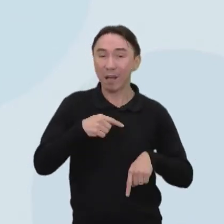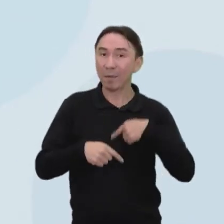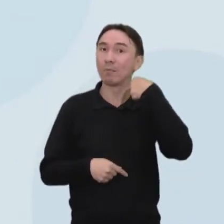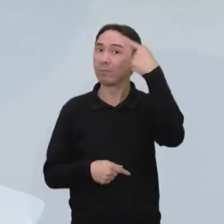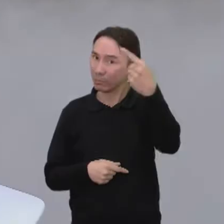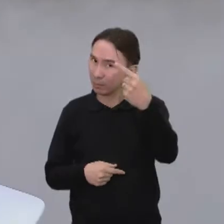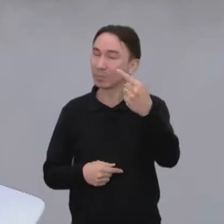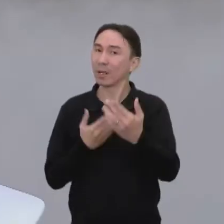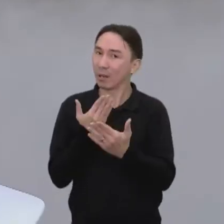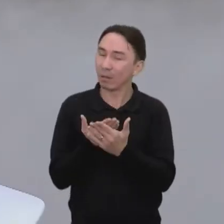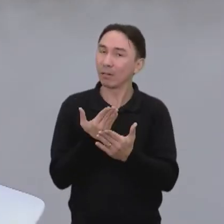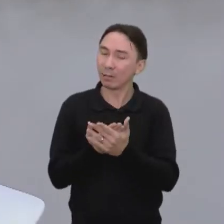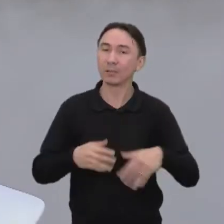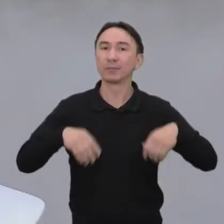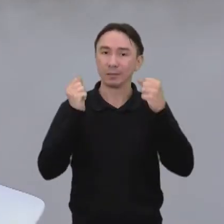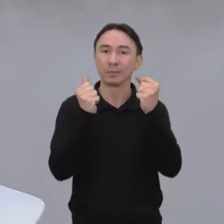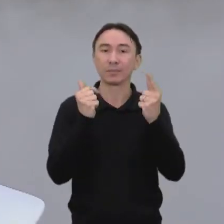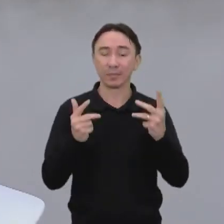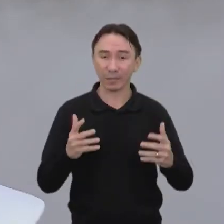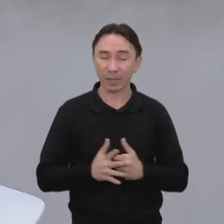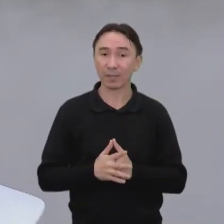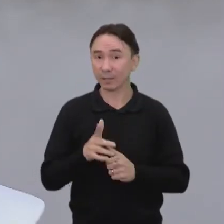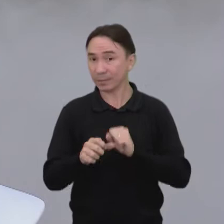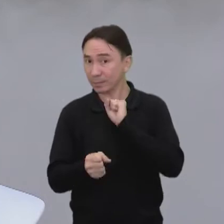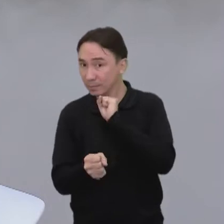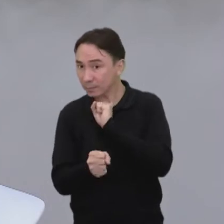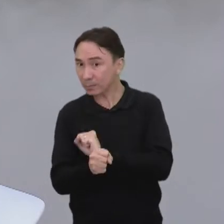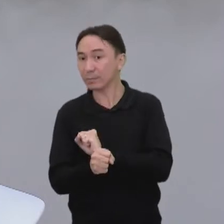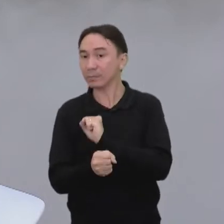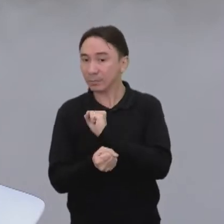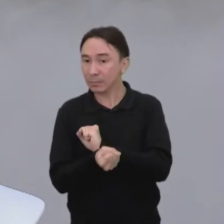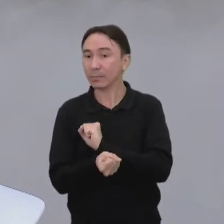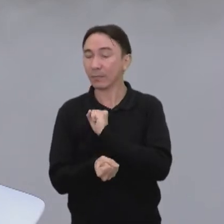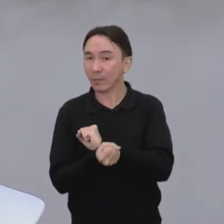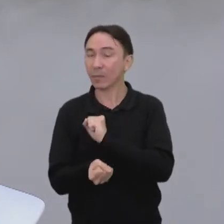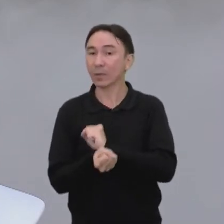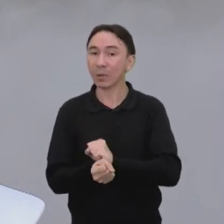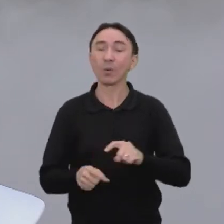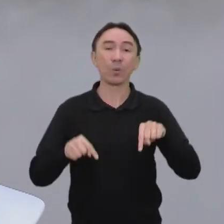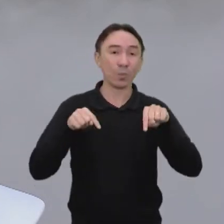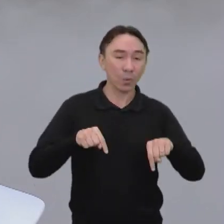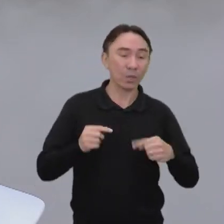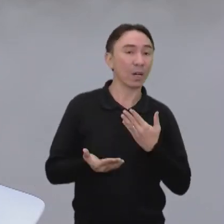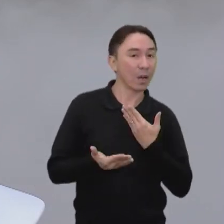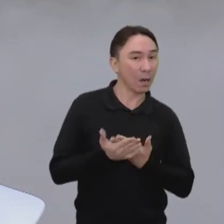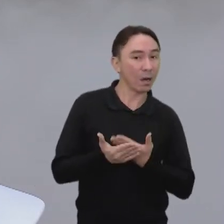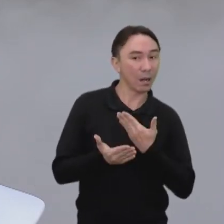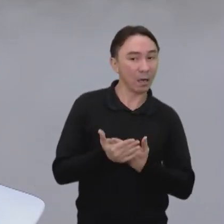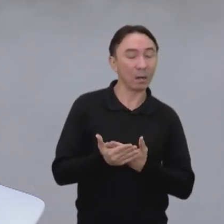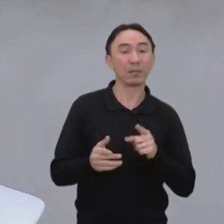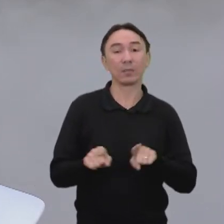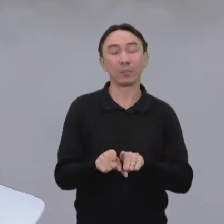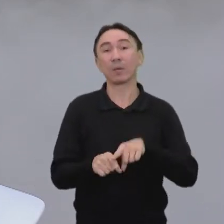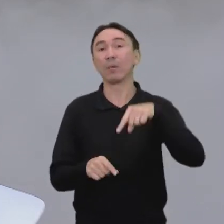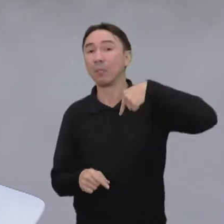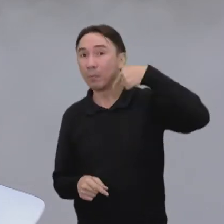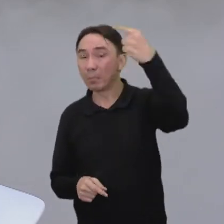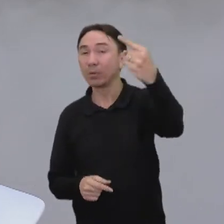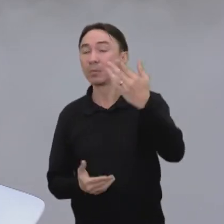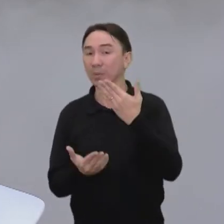gente, aguardem aí essas próximas aulas, principalmente na aula de hoje e a nossa próxima aula, que são temas